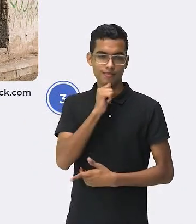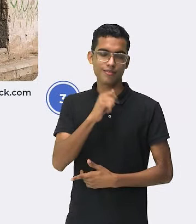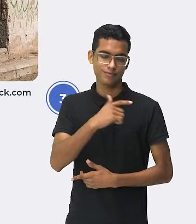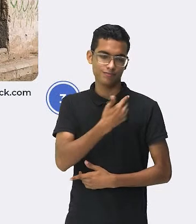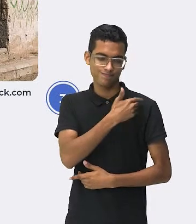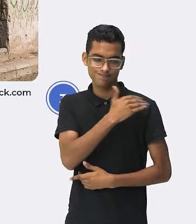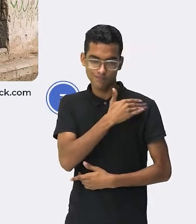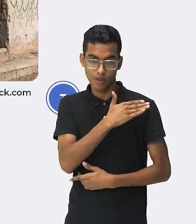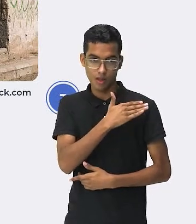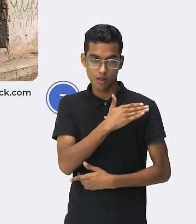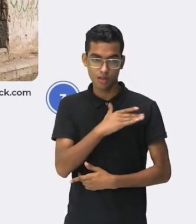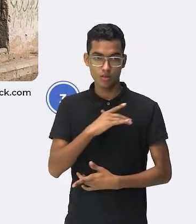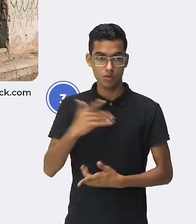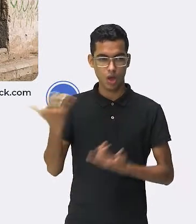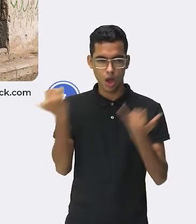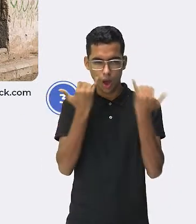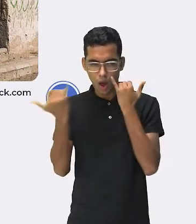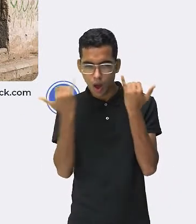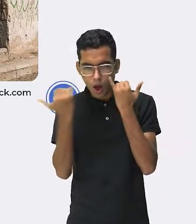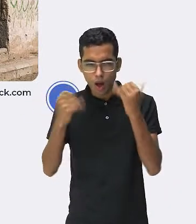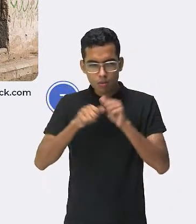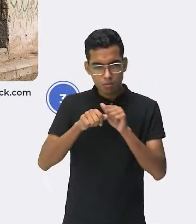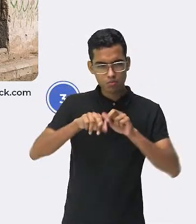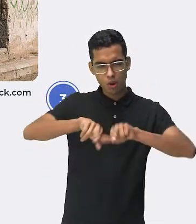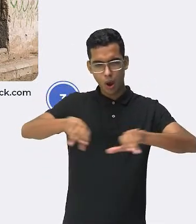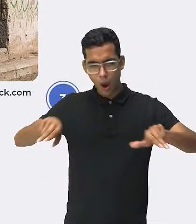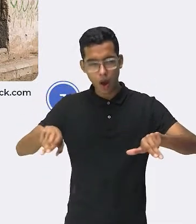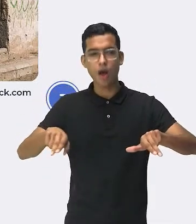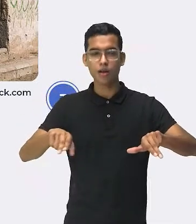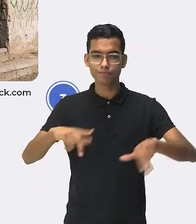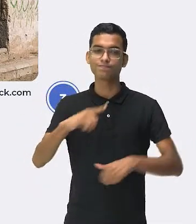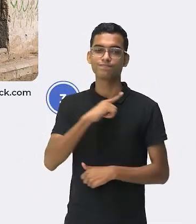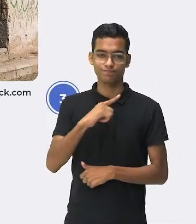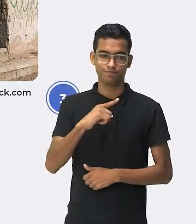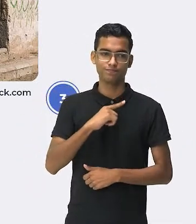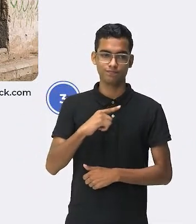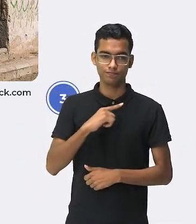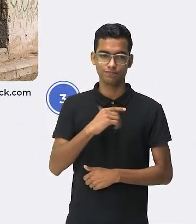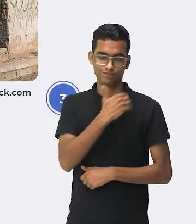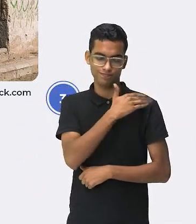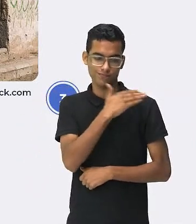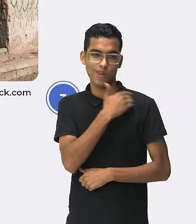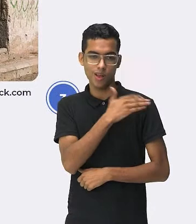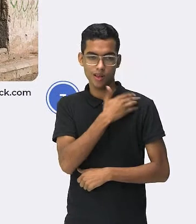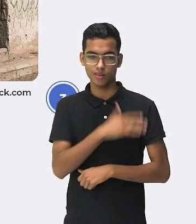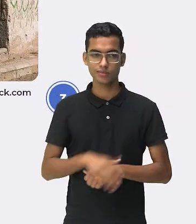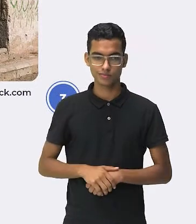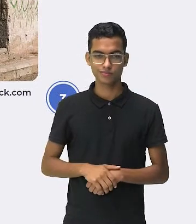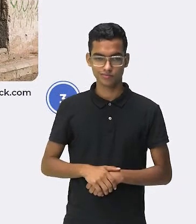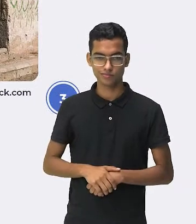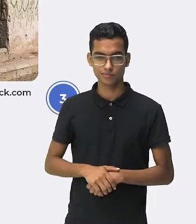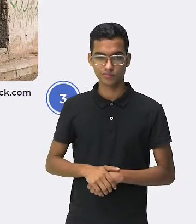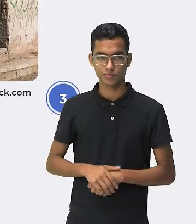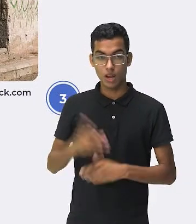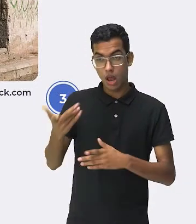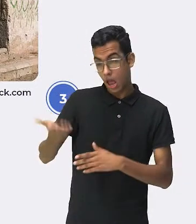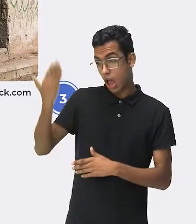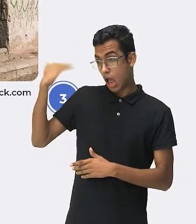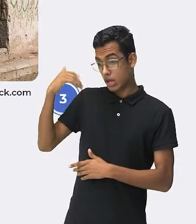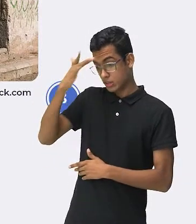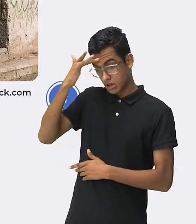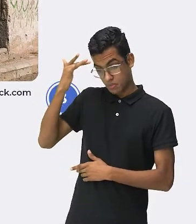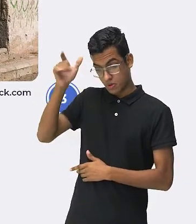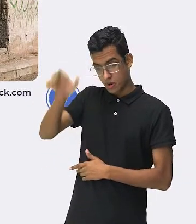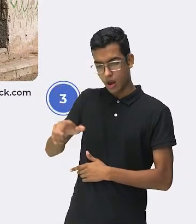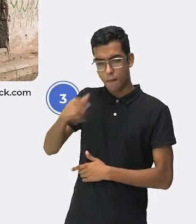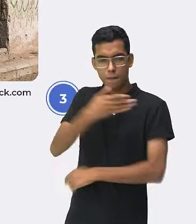Imagina naquele tempo lá, nos tempos antigos, onde as pessoas achavam que o fato de ser branco queria dizer que eles tinham poder na